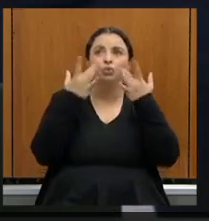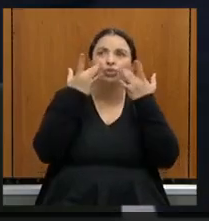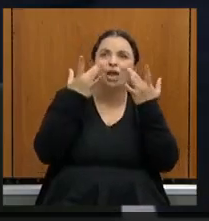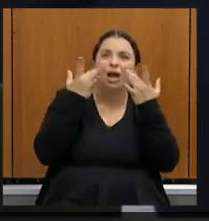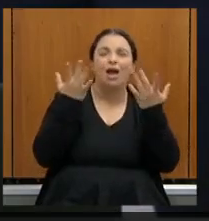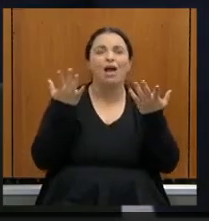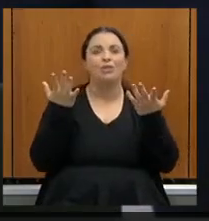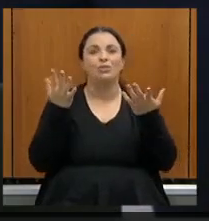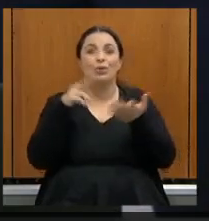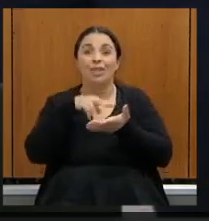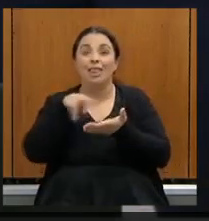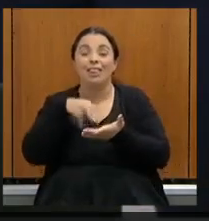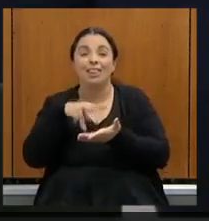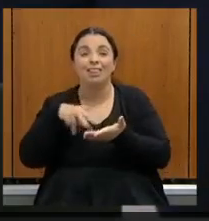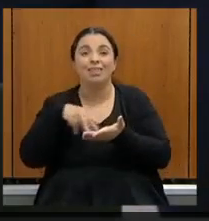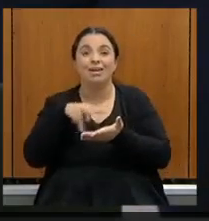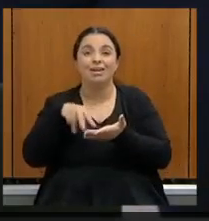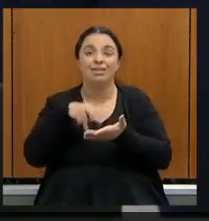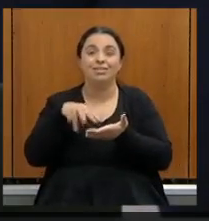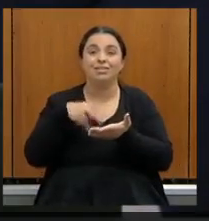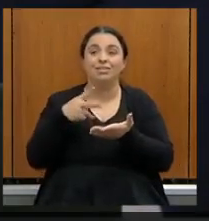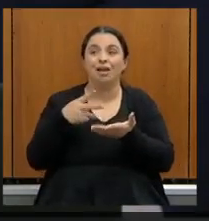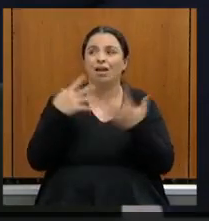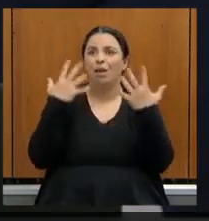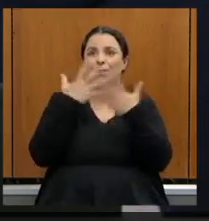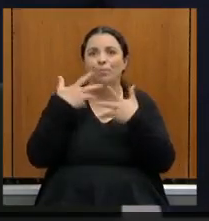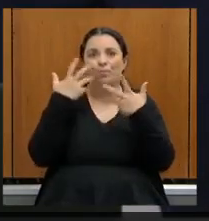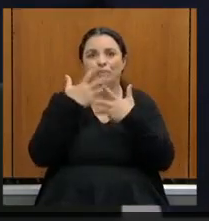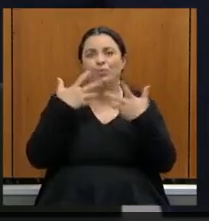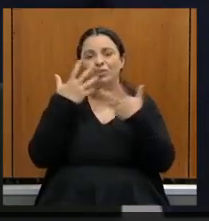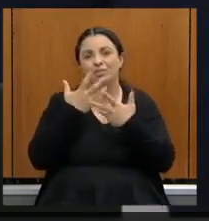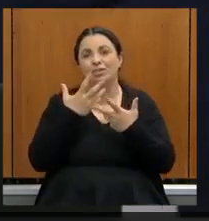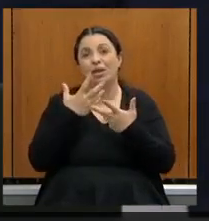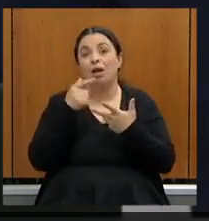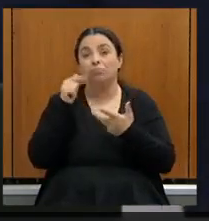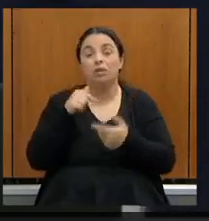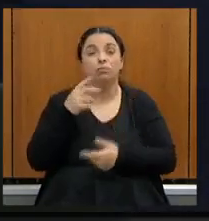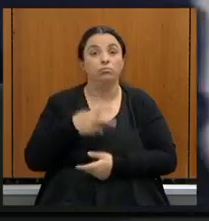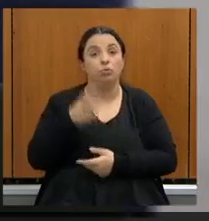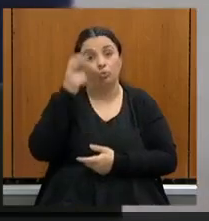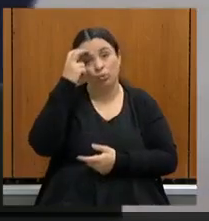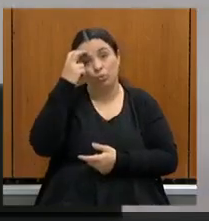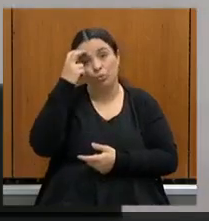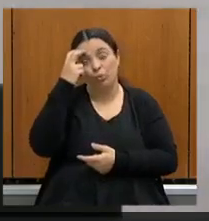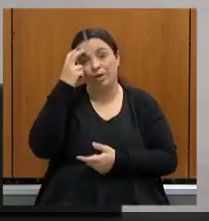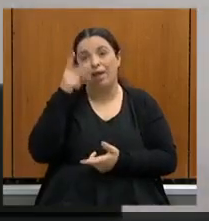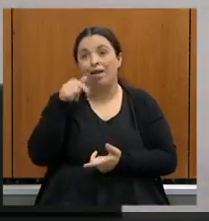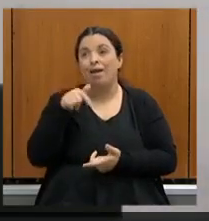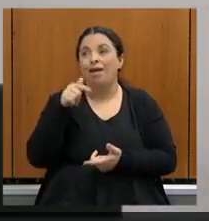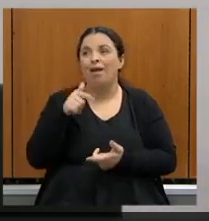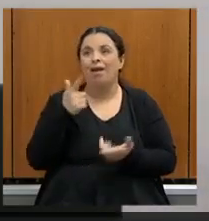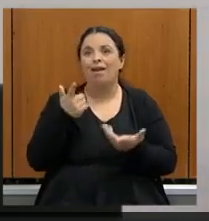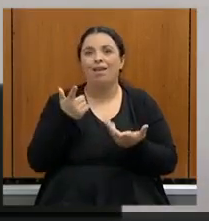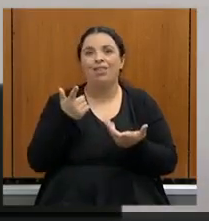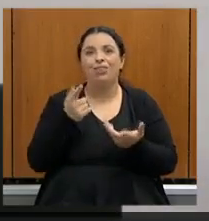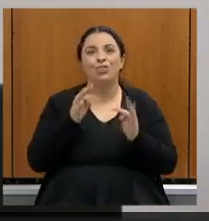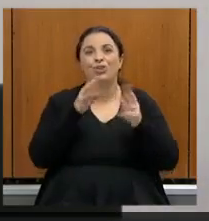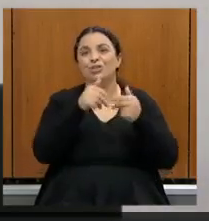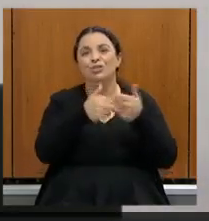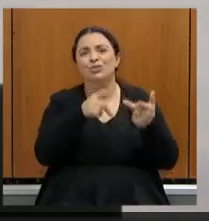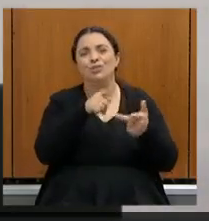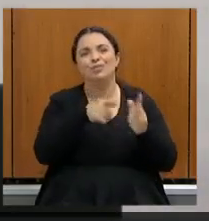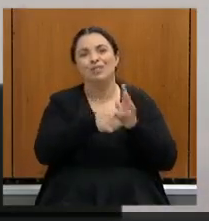na dança que seja na música então quer dizer a cultura ela converge tudo isso que o senhor disse aí